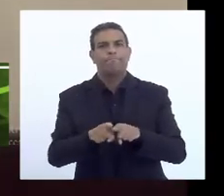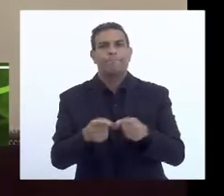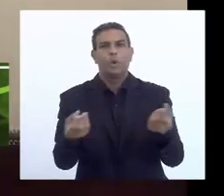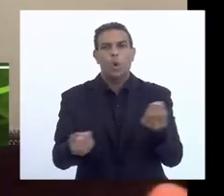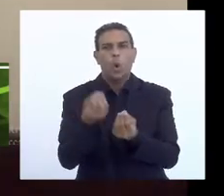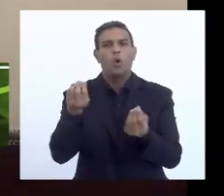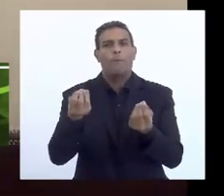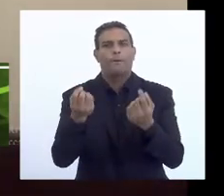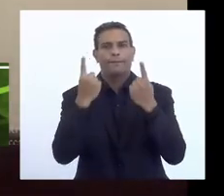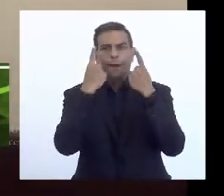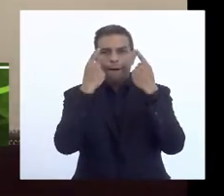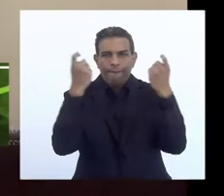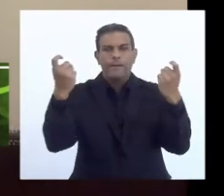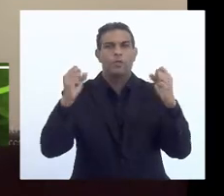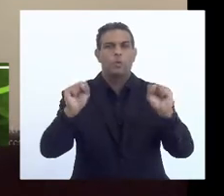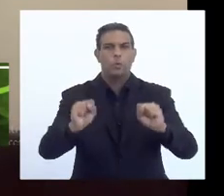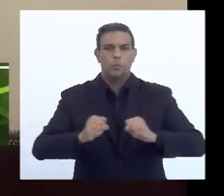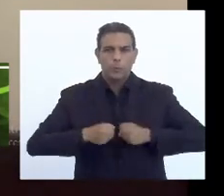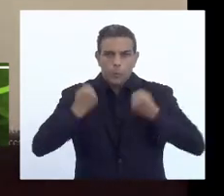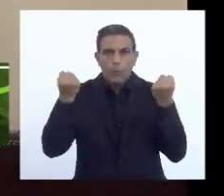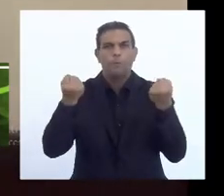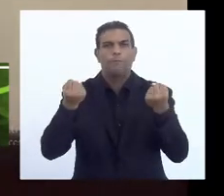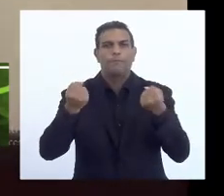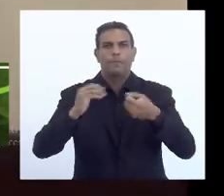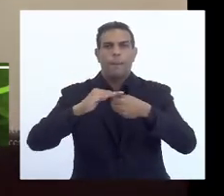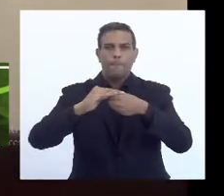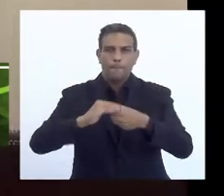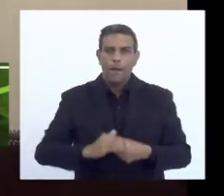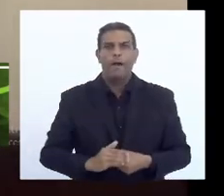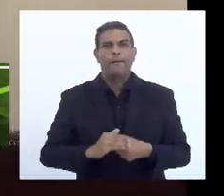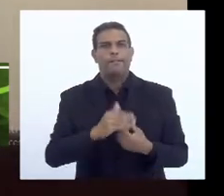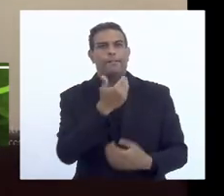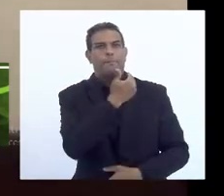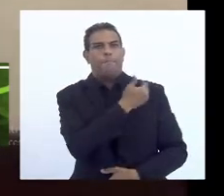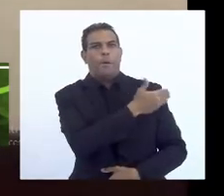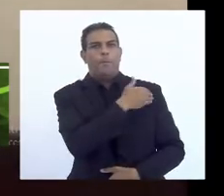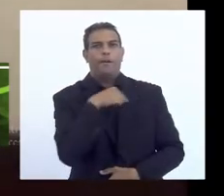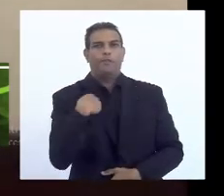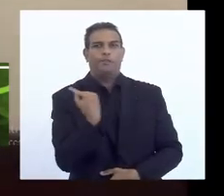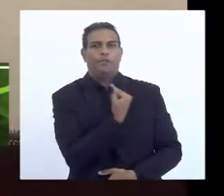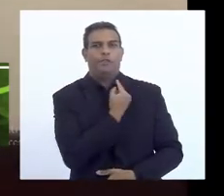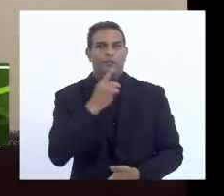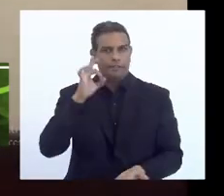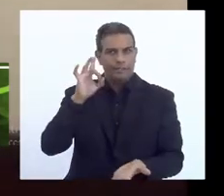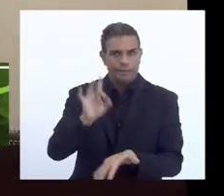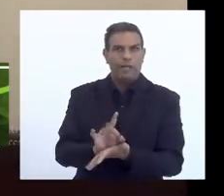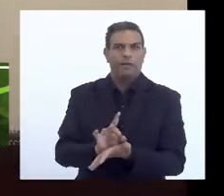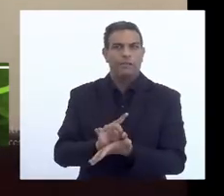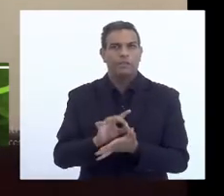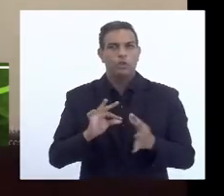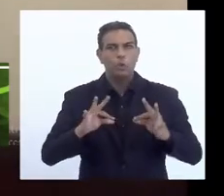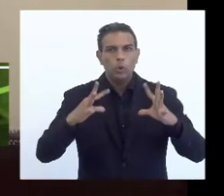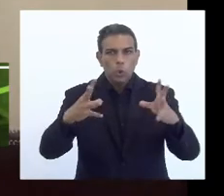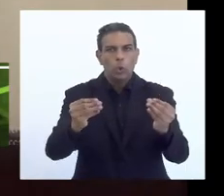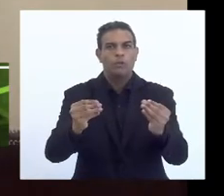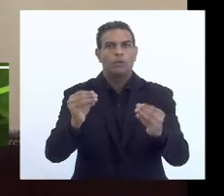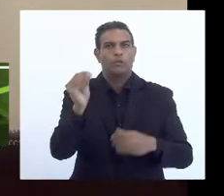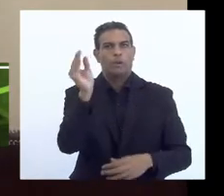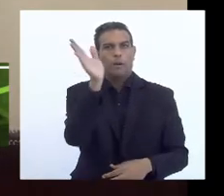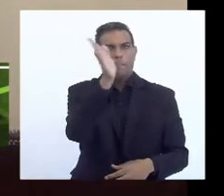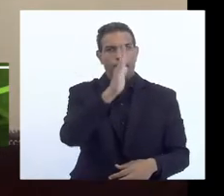pela violência, pelo ódio, pelo aumento do preconceito, o que é uma realidade muito dura para todos nós,